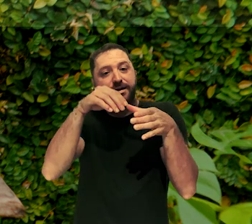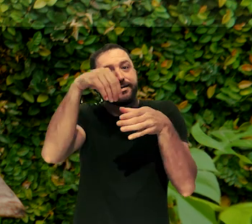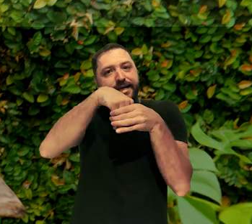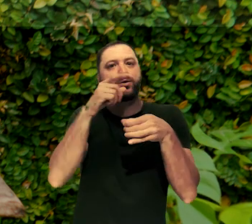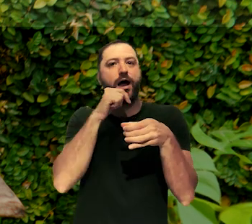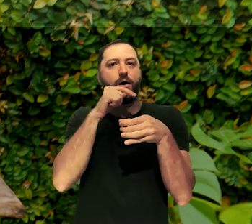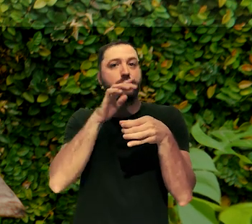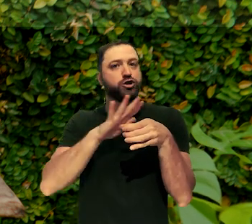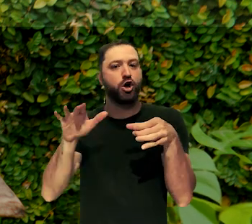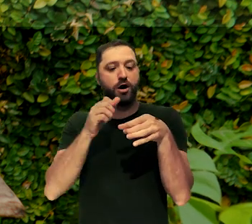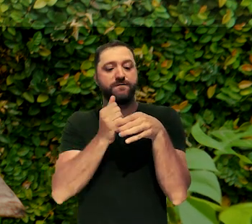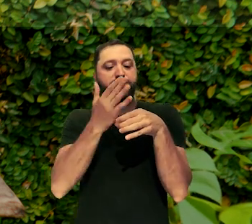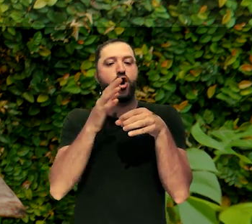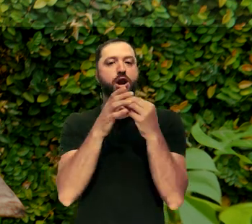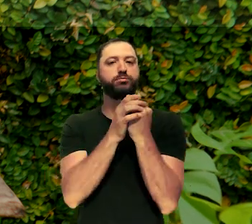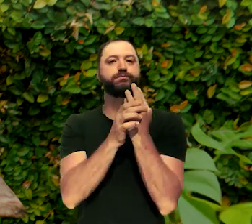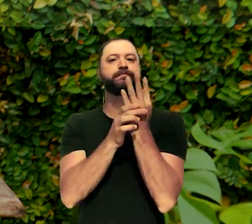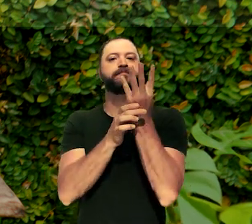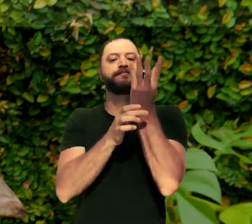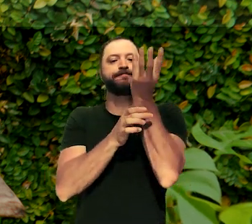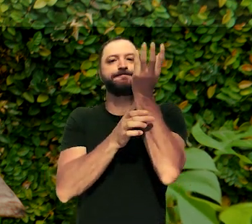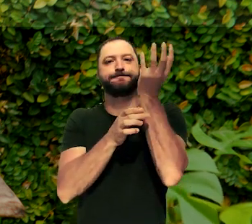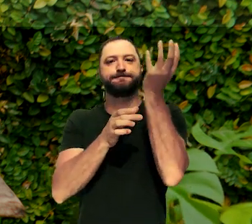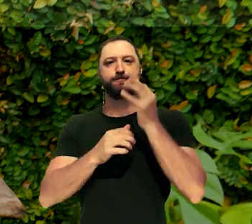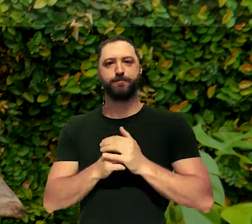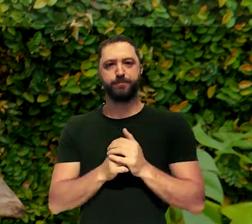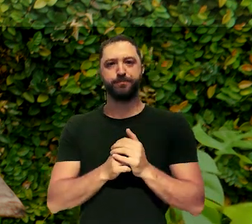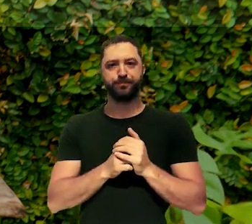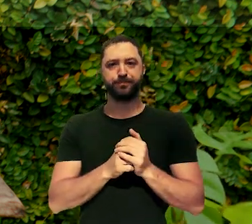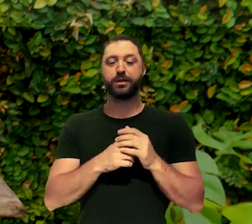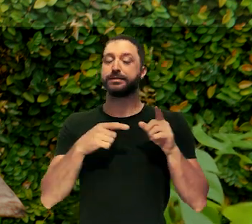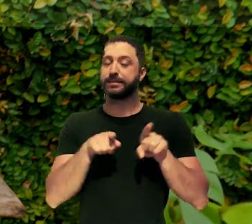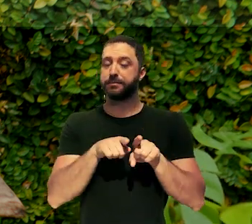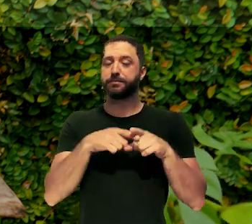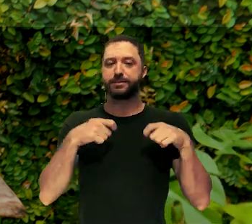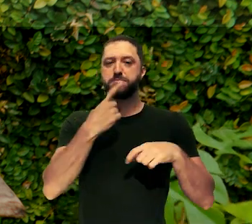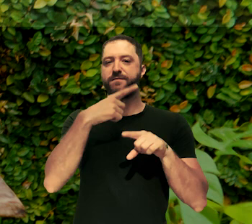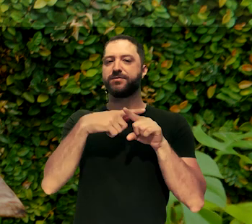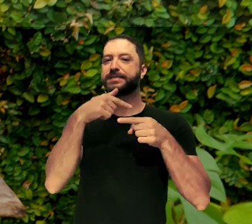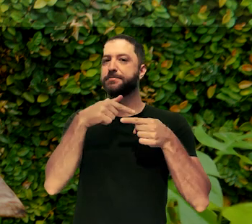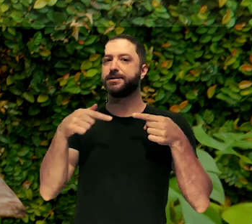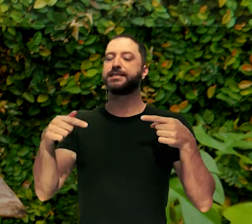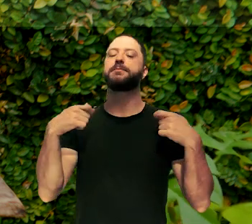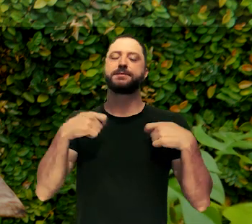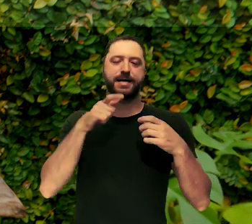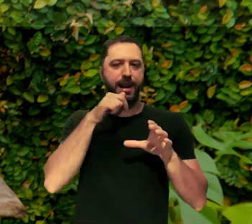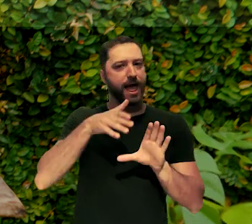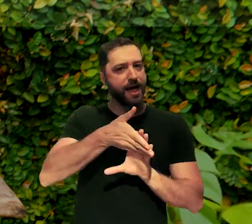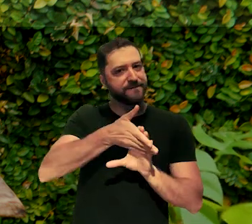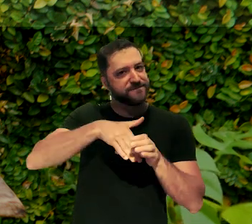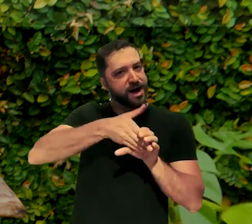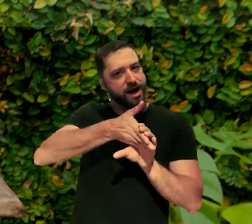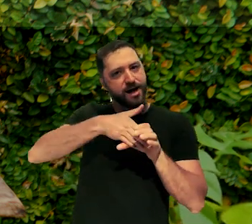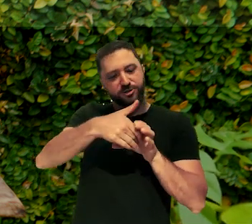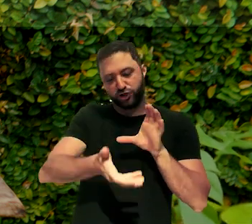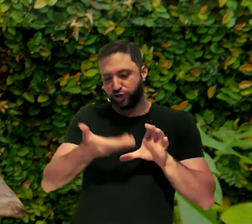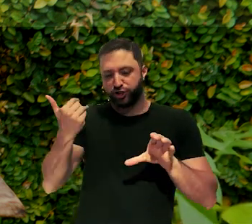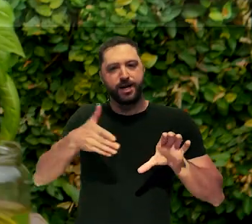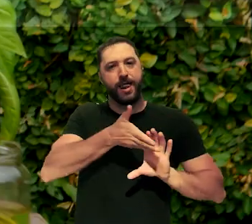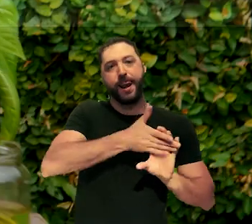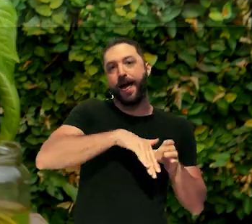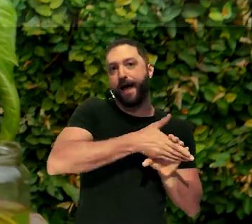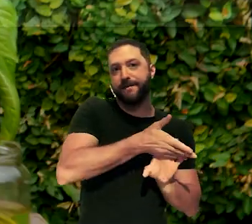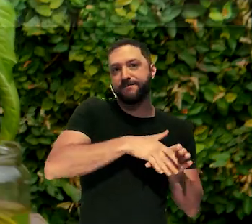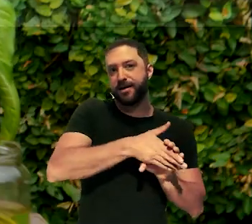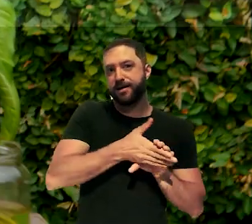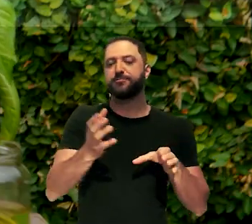deve ser trocada e o recipiente bem lavado a cada 7 dias, para a gente evitar o foco da dengue.